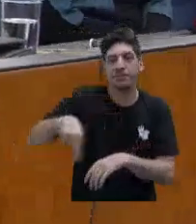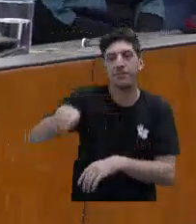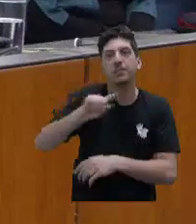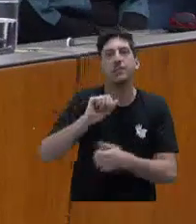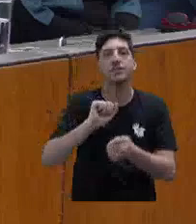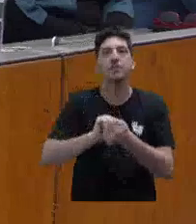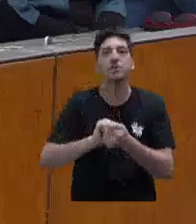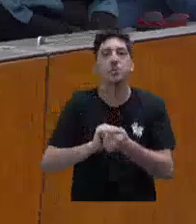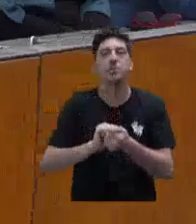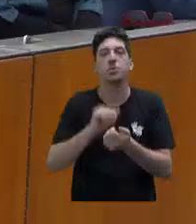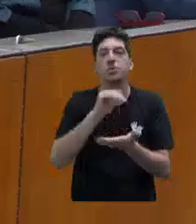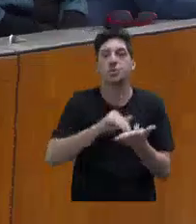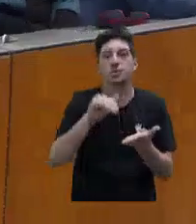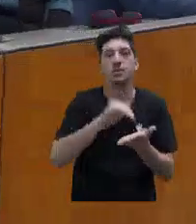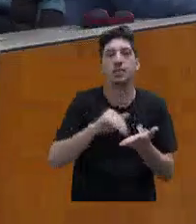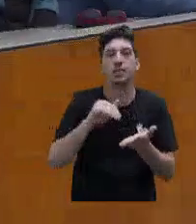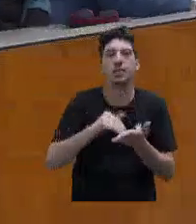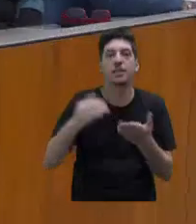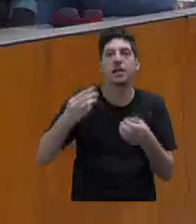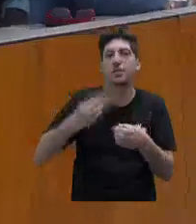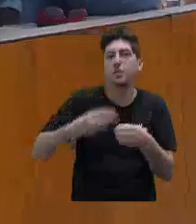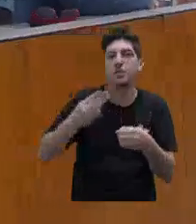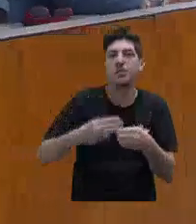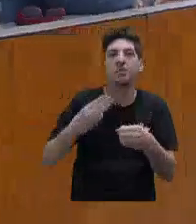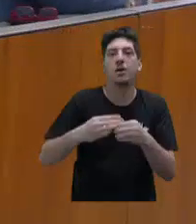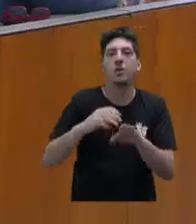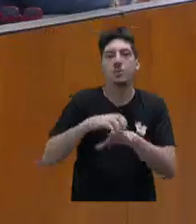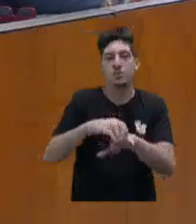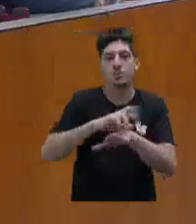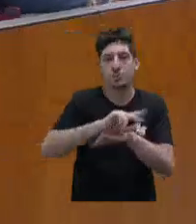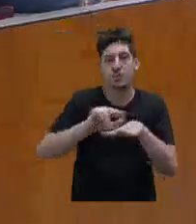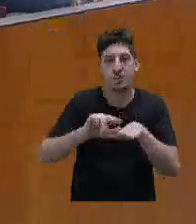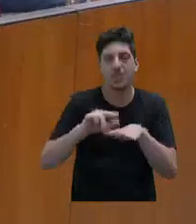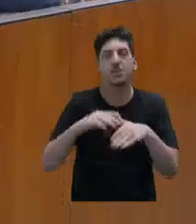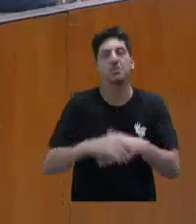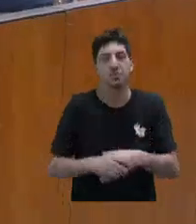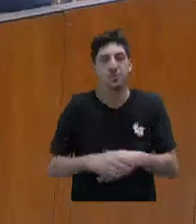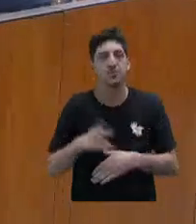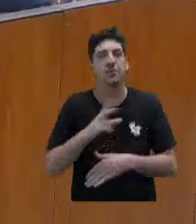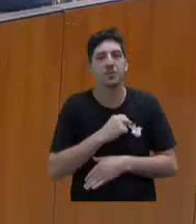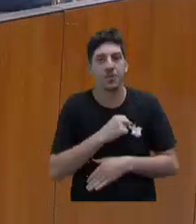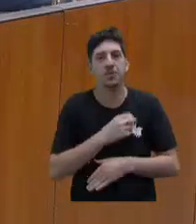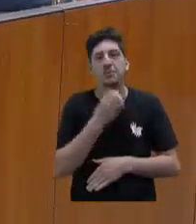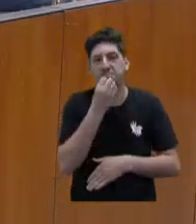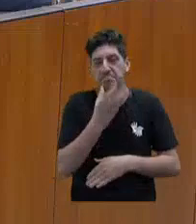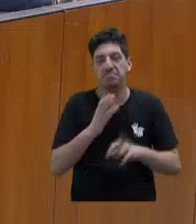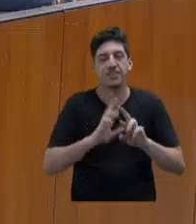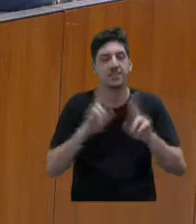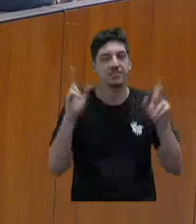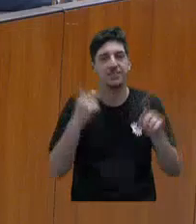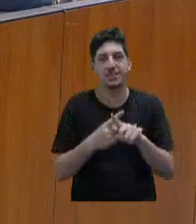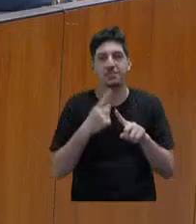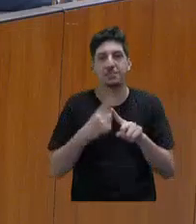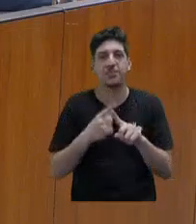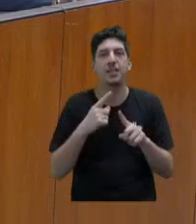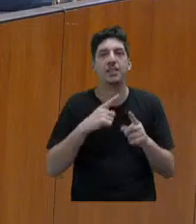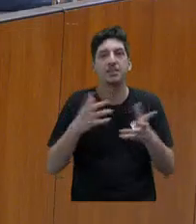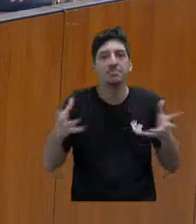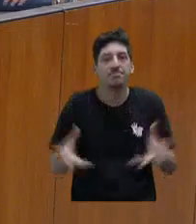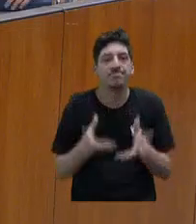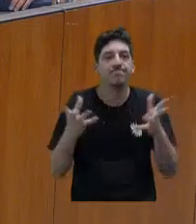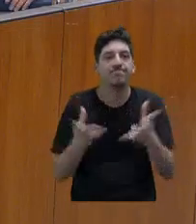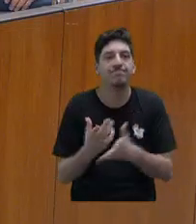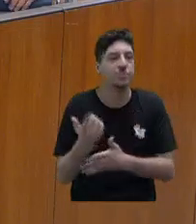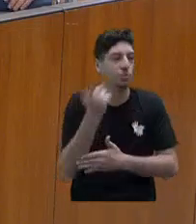com os secretários municipais de turismo. Isso tem sido algo muito diferente, porque tem